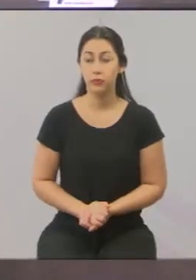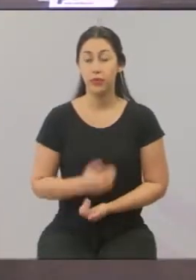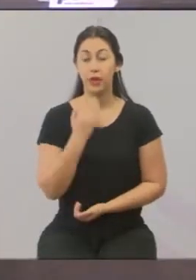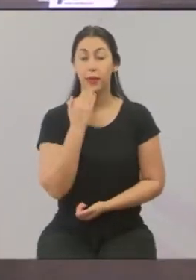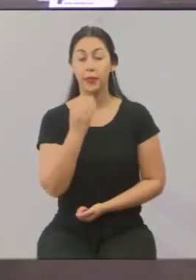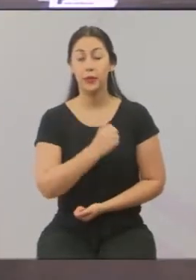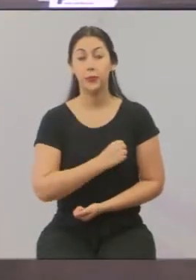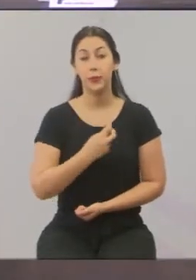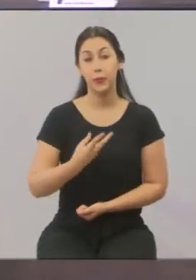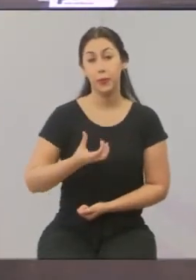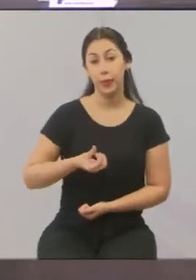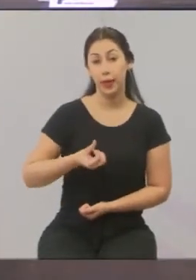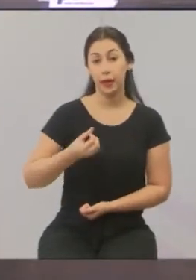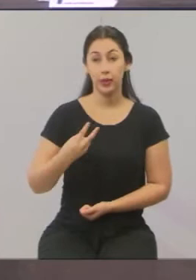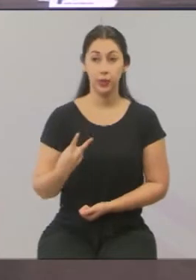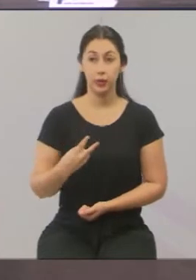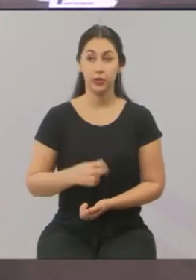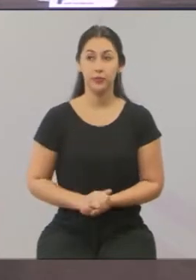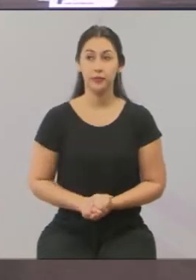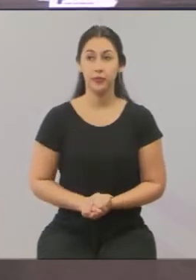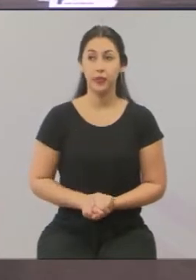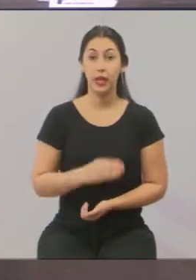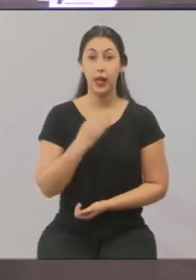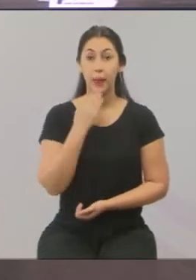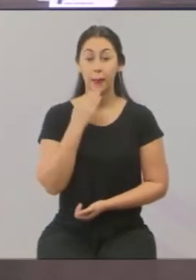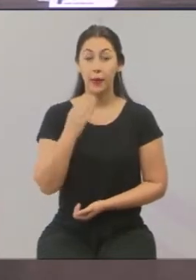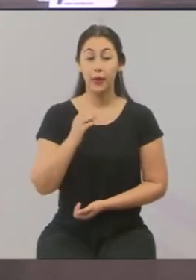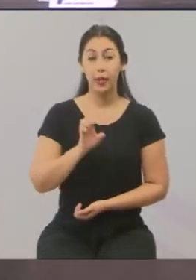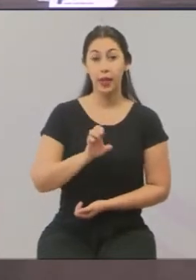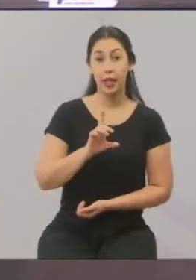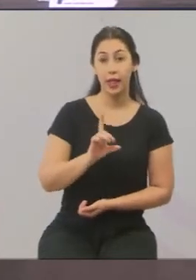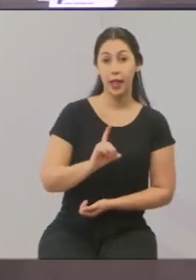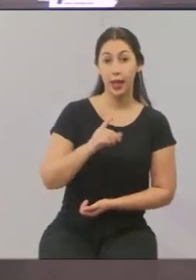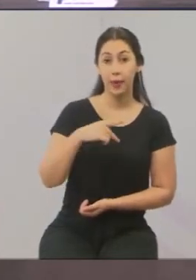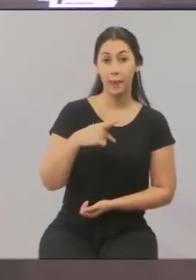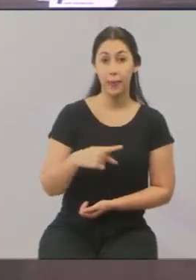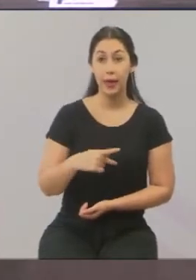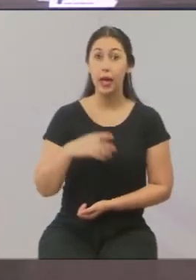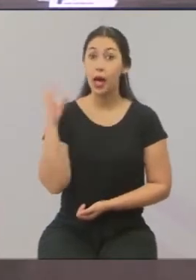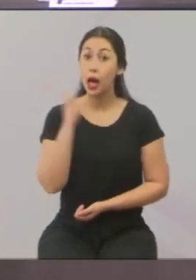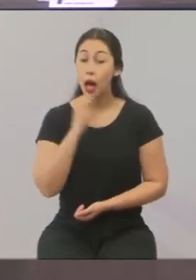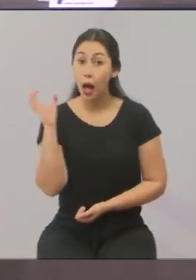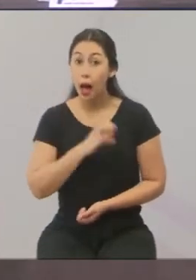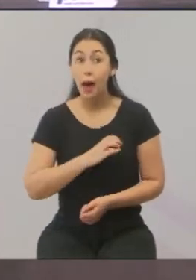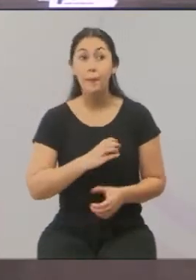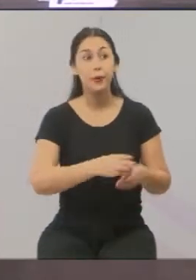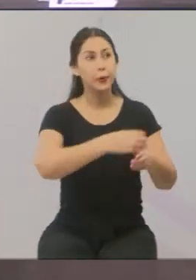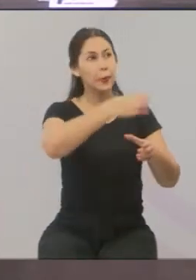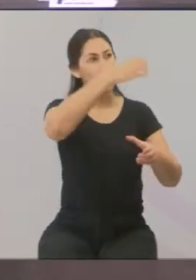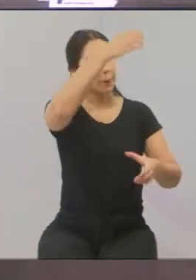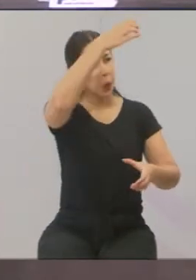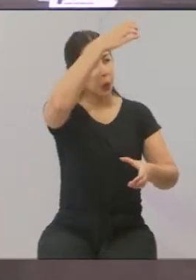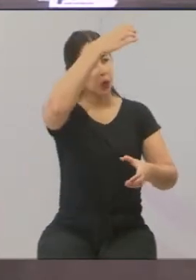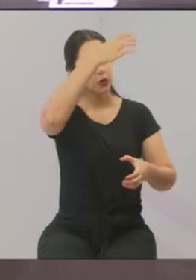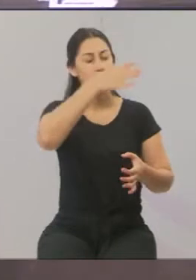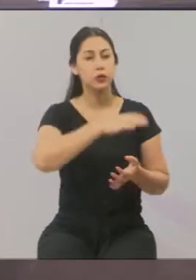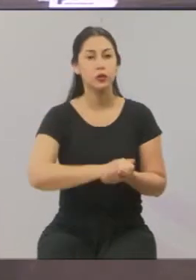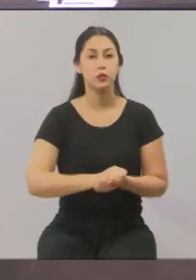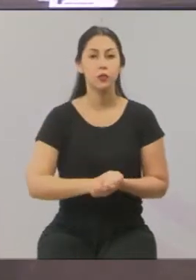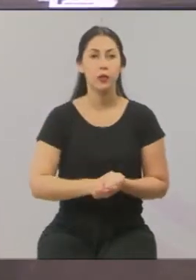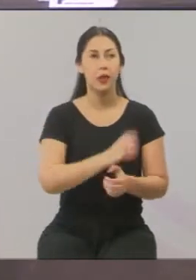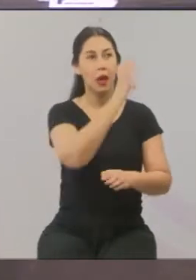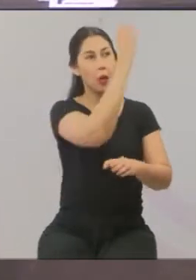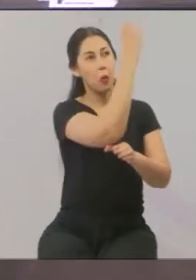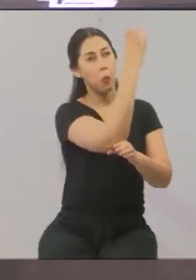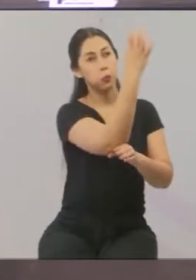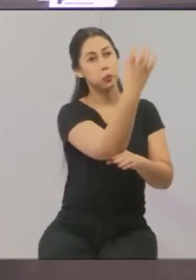Requerimento 262. A EDP solicitando vistoria e urgentes providências relativas a postes de concreto que se encontra torto